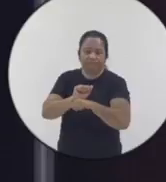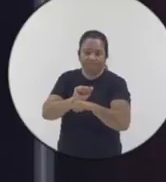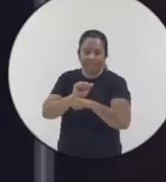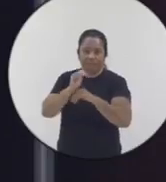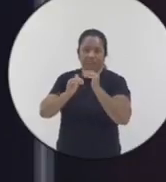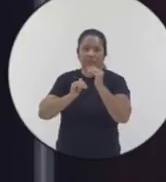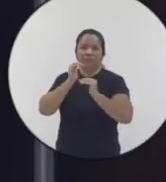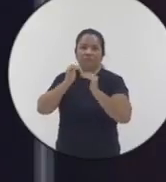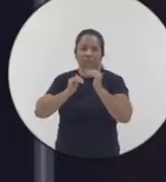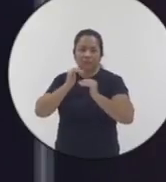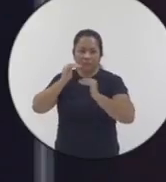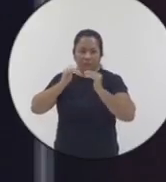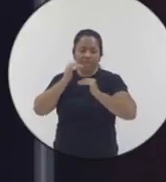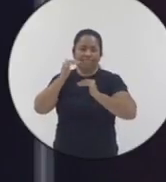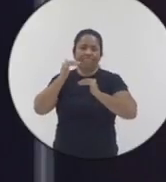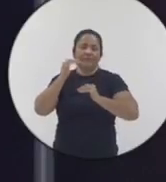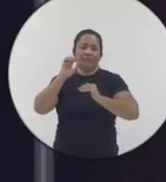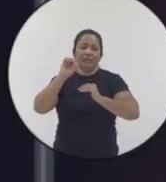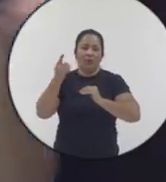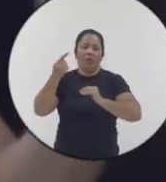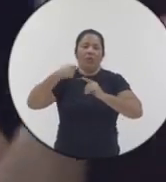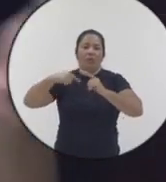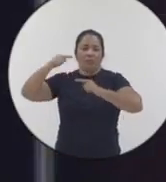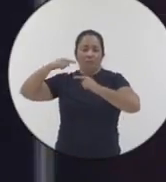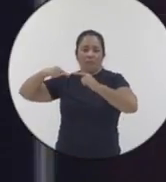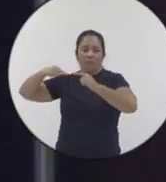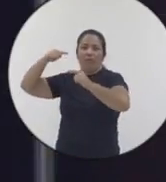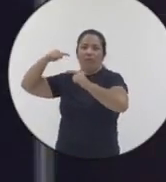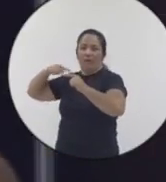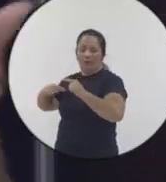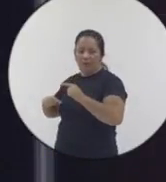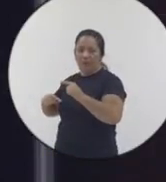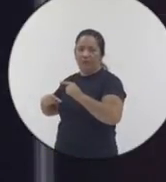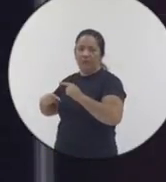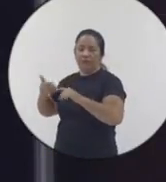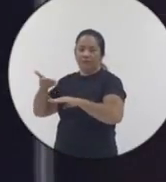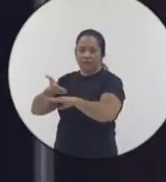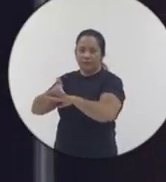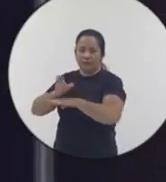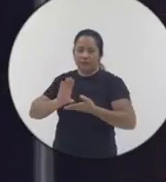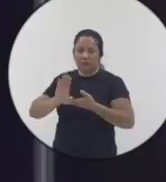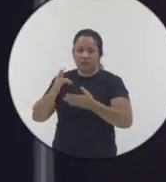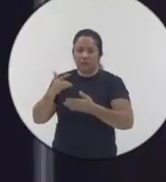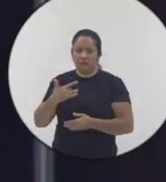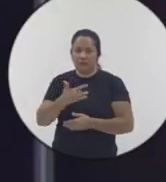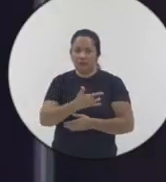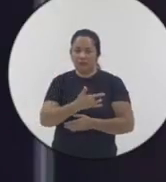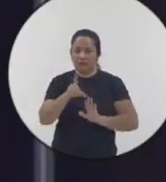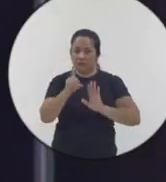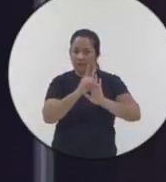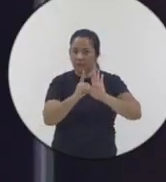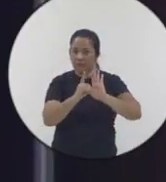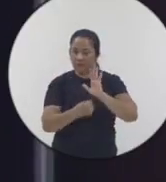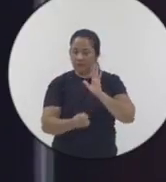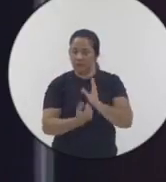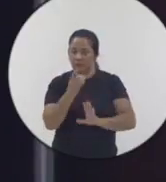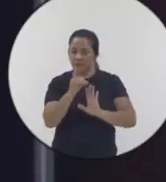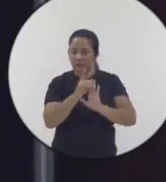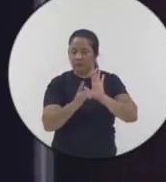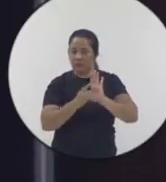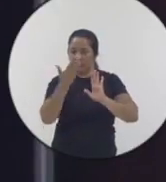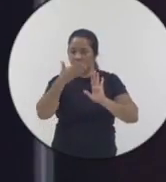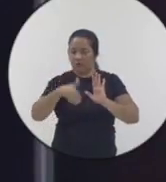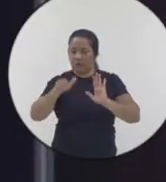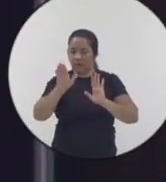na perversidade da desconstrução. A gente cita isso como agora a nossa inserção no Conselho de Saúde com um decreto que tenta barrar o processo